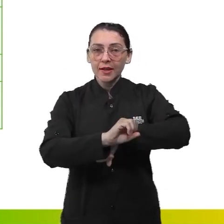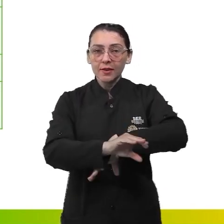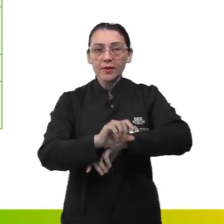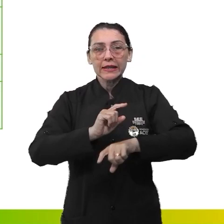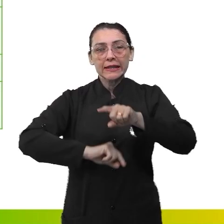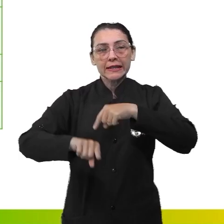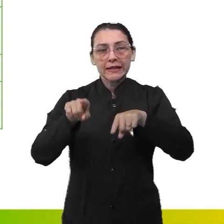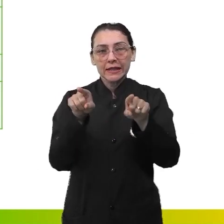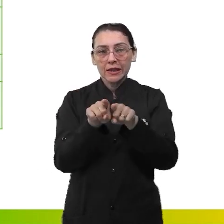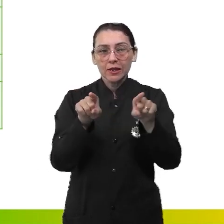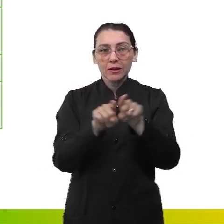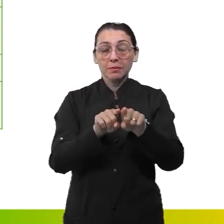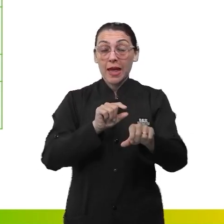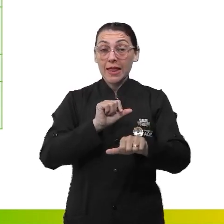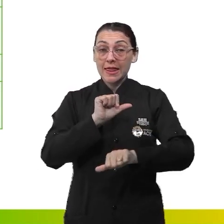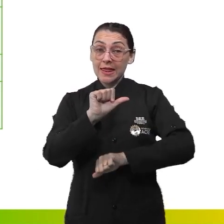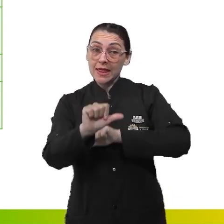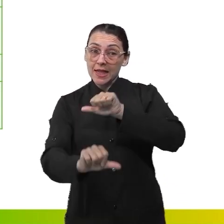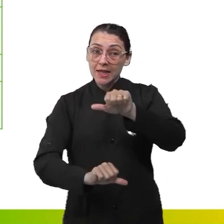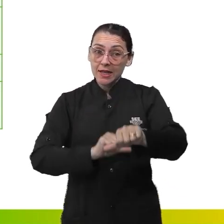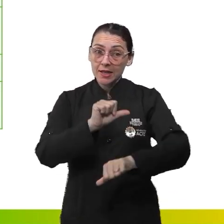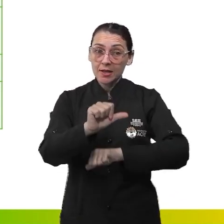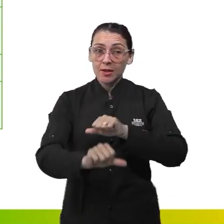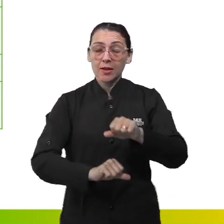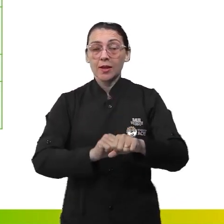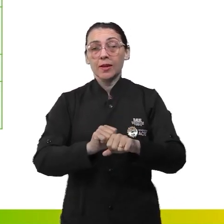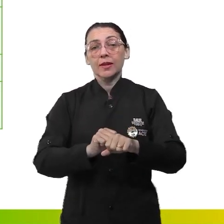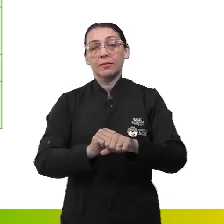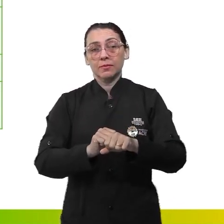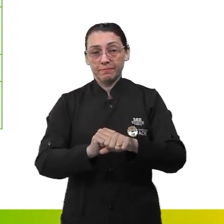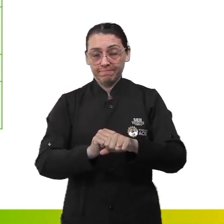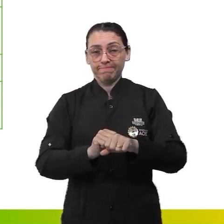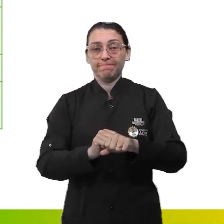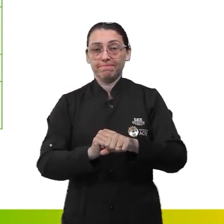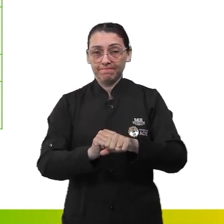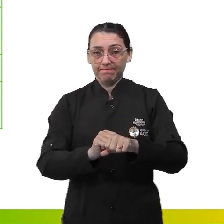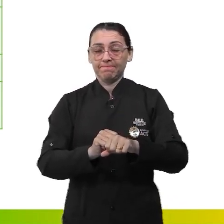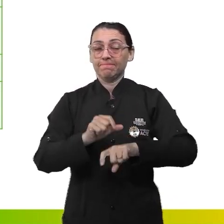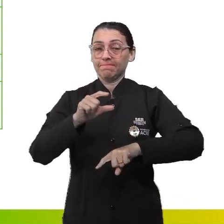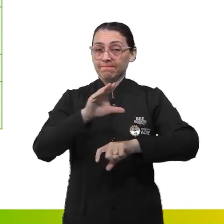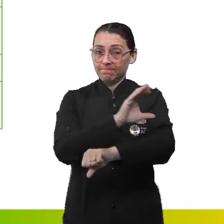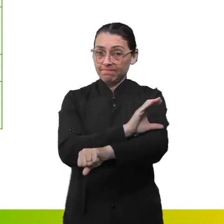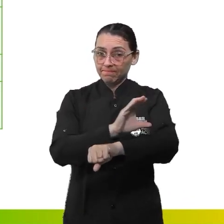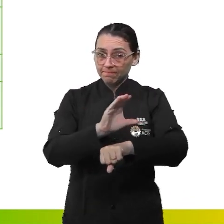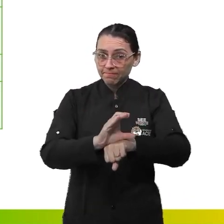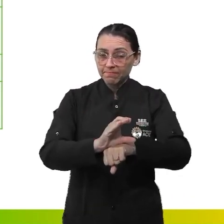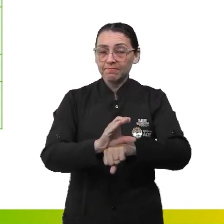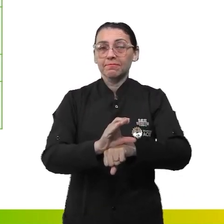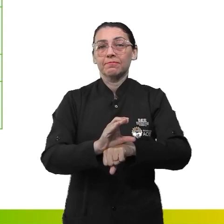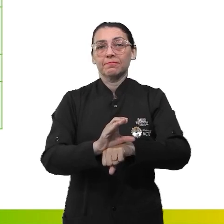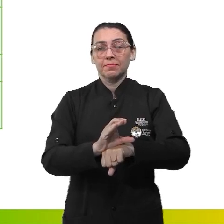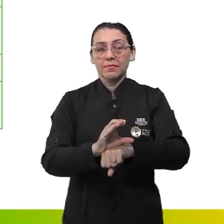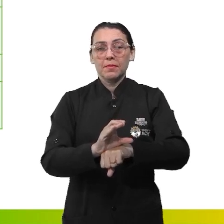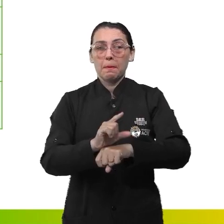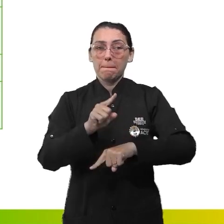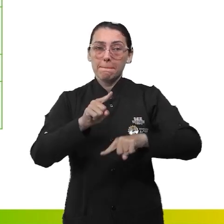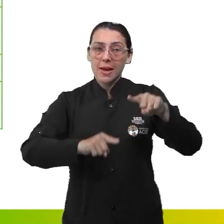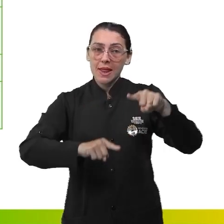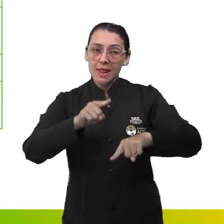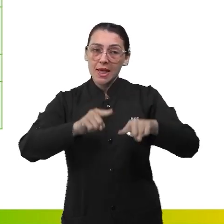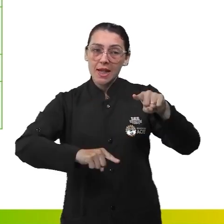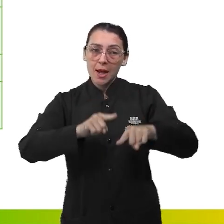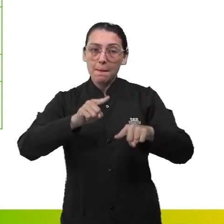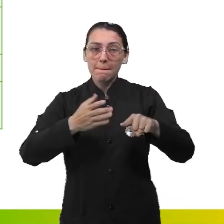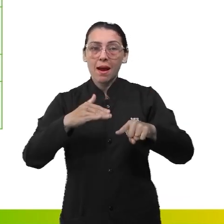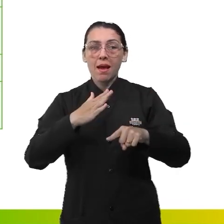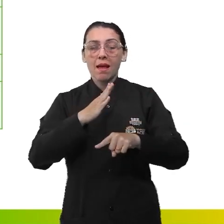que tange à transformação, ou seja, as mudanças desse tipo de cultura, a cultura material, ela